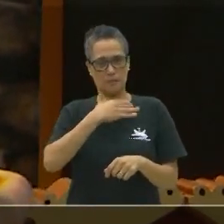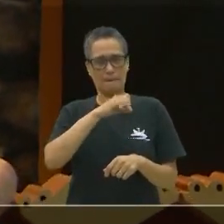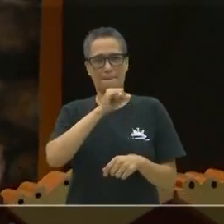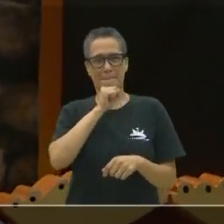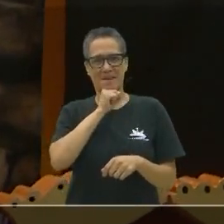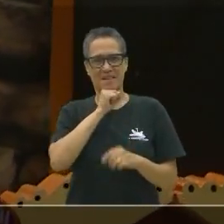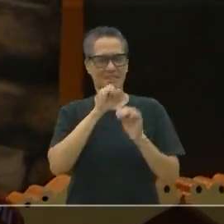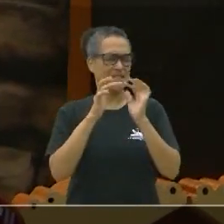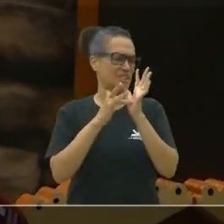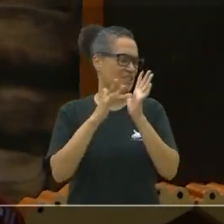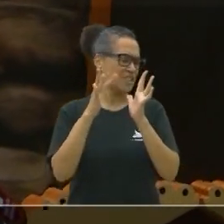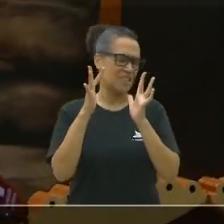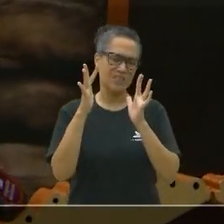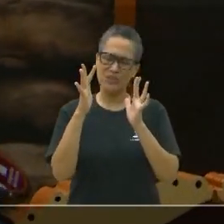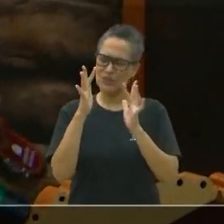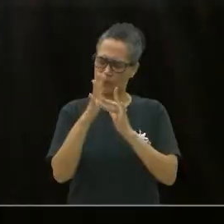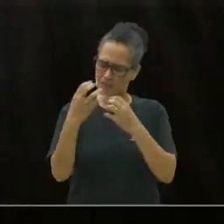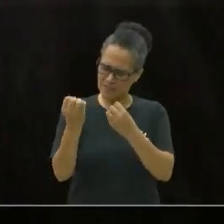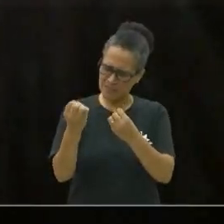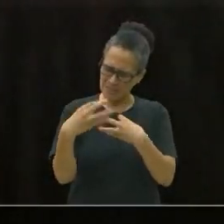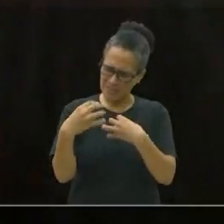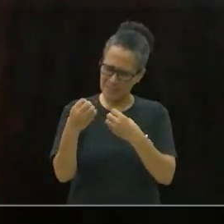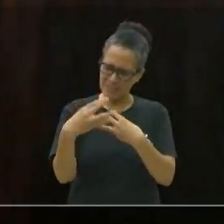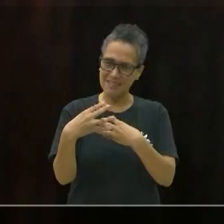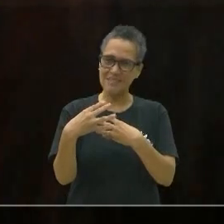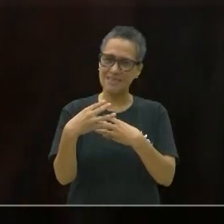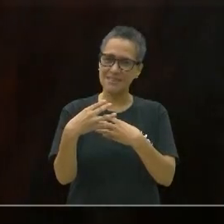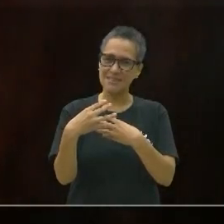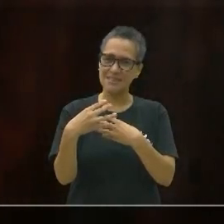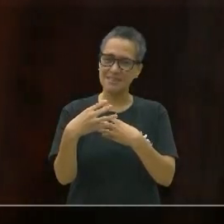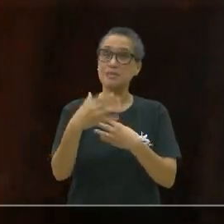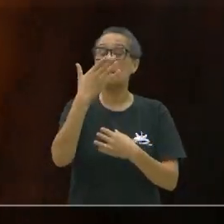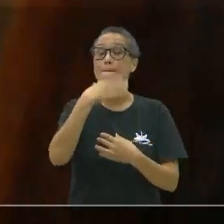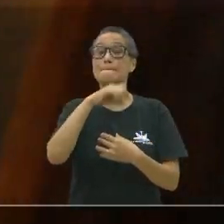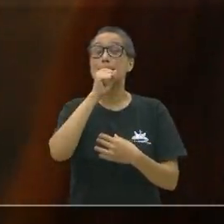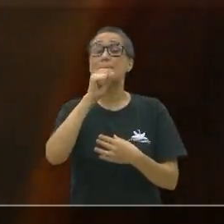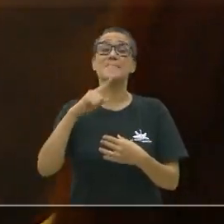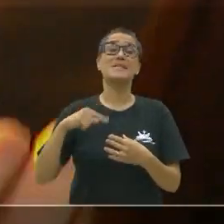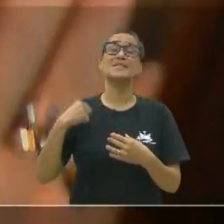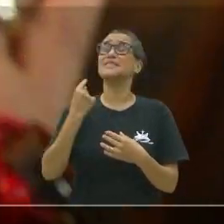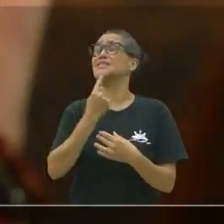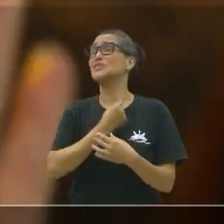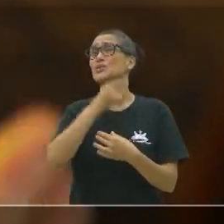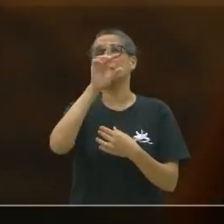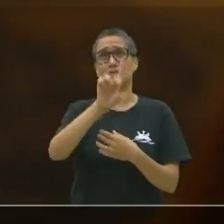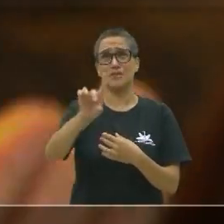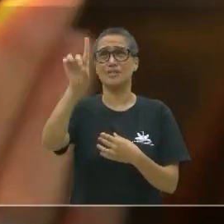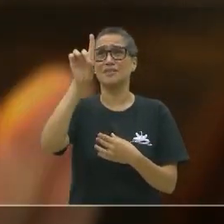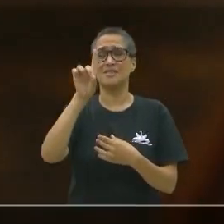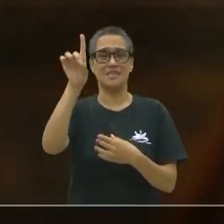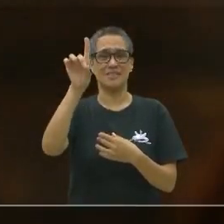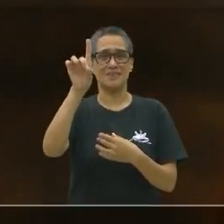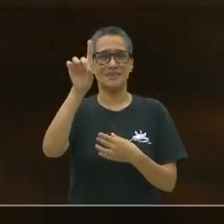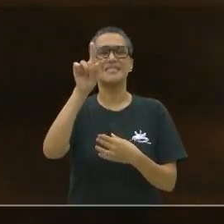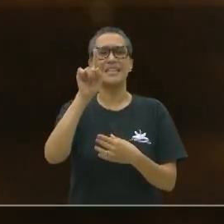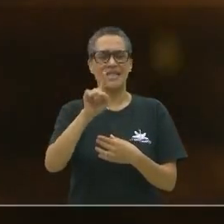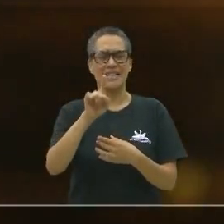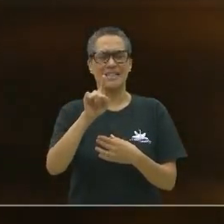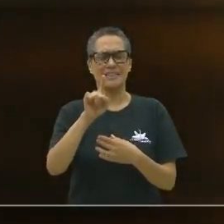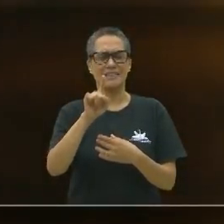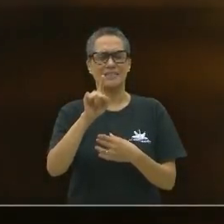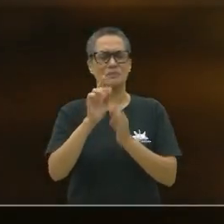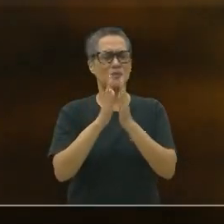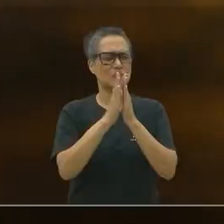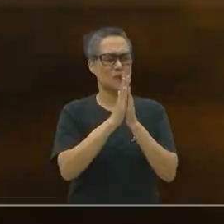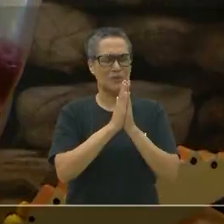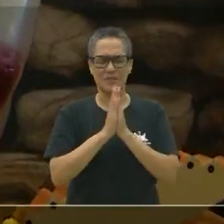ensinou a chamar de Pai Nosso. Porque a oração que agrada a Deus é a oração